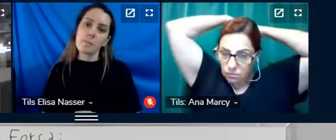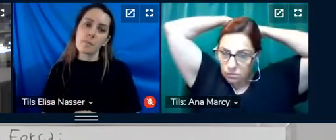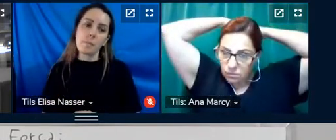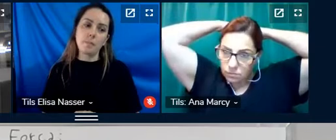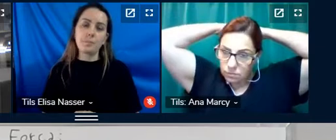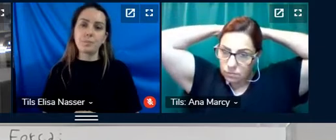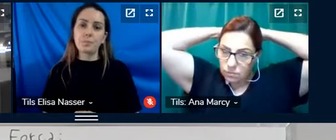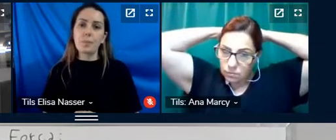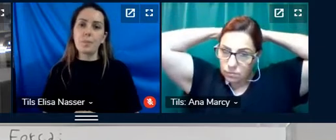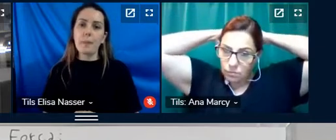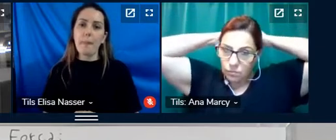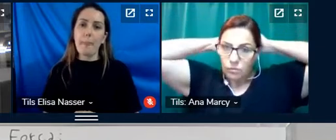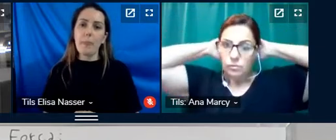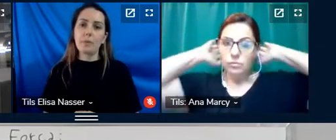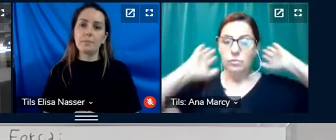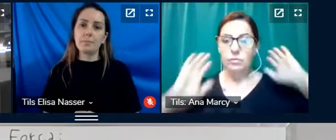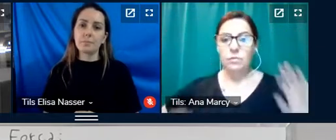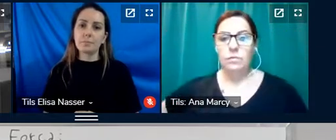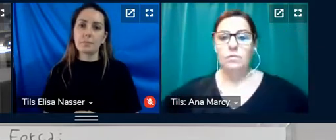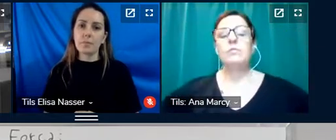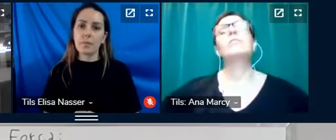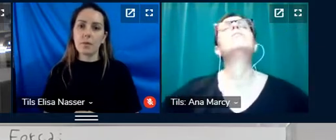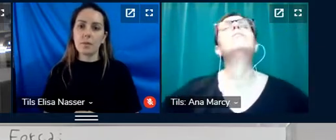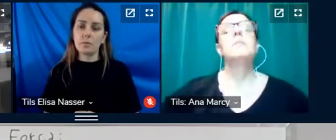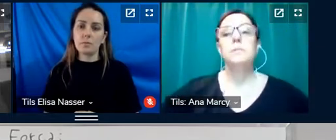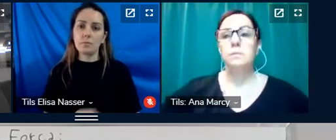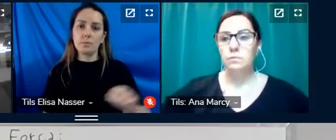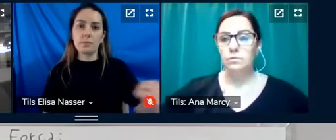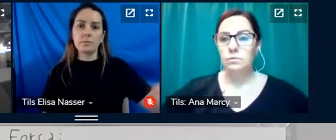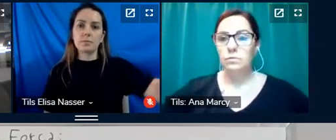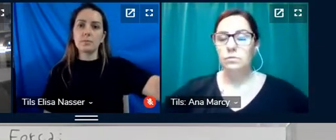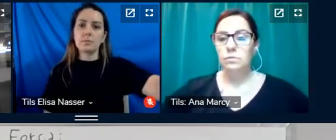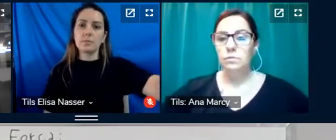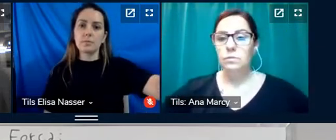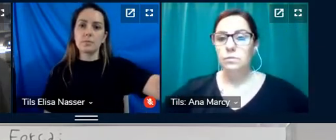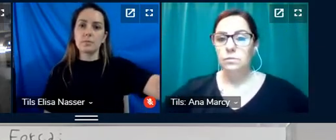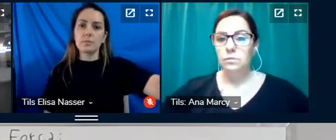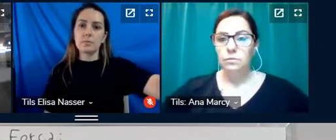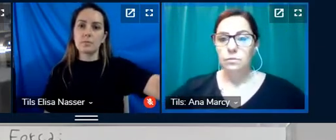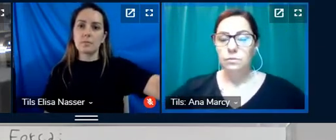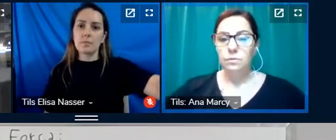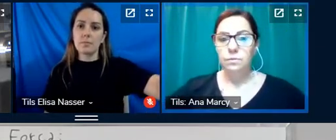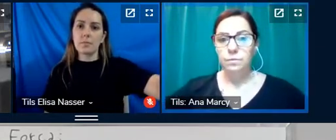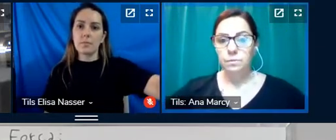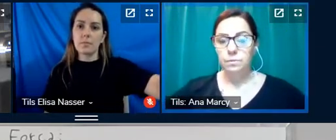o conceito de força.